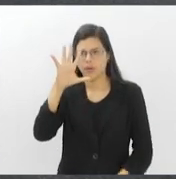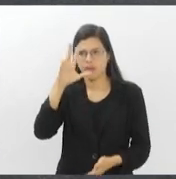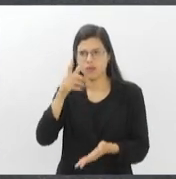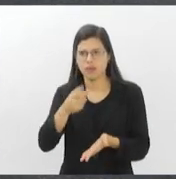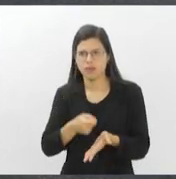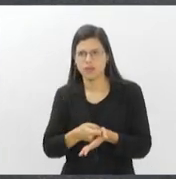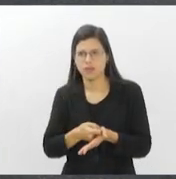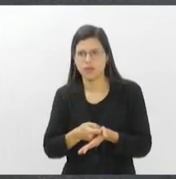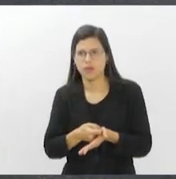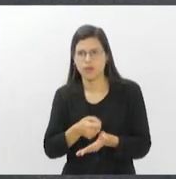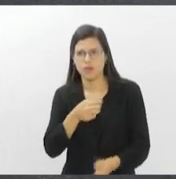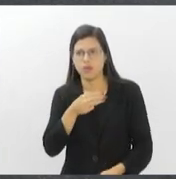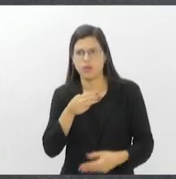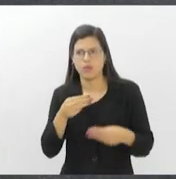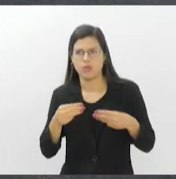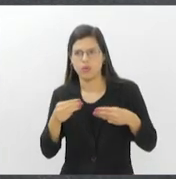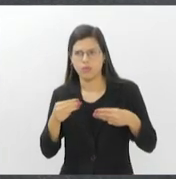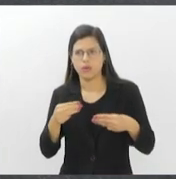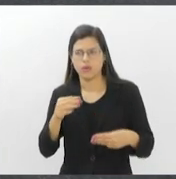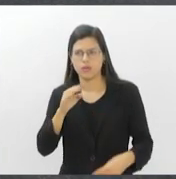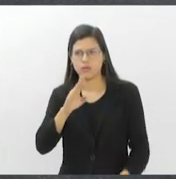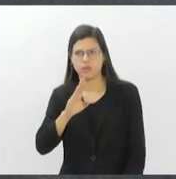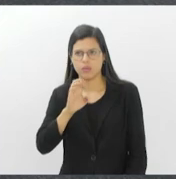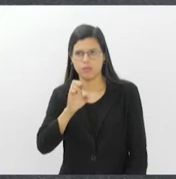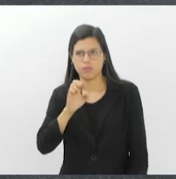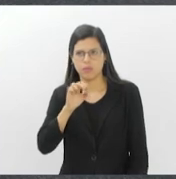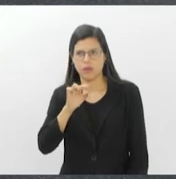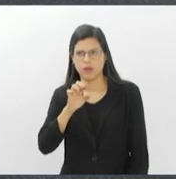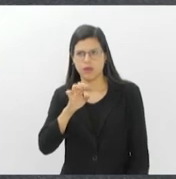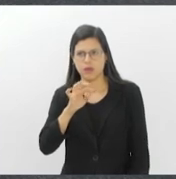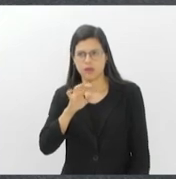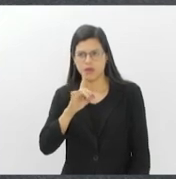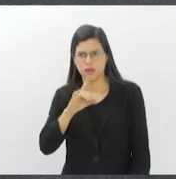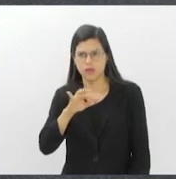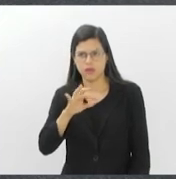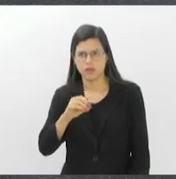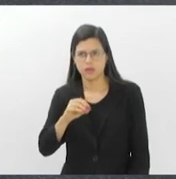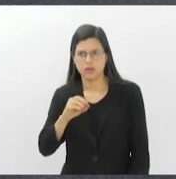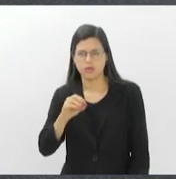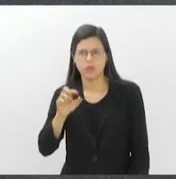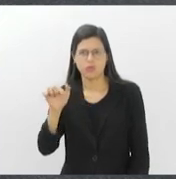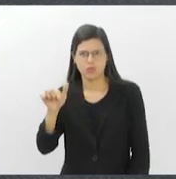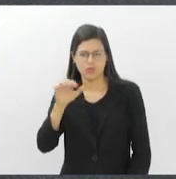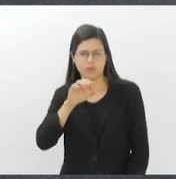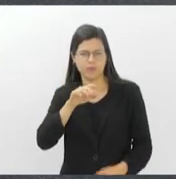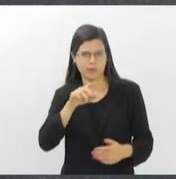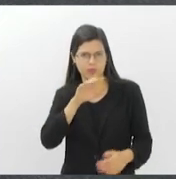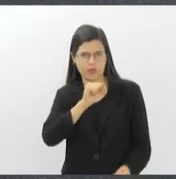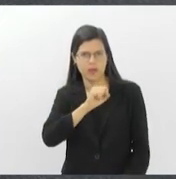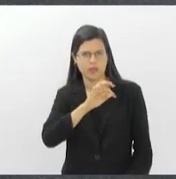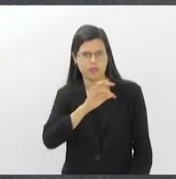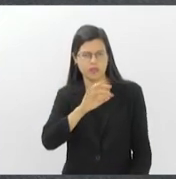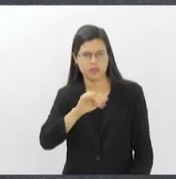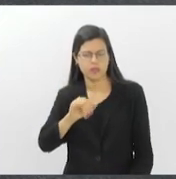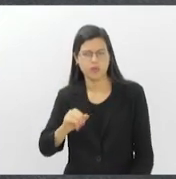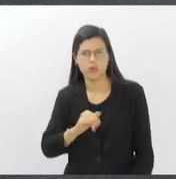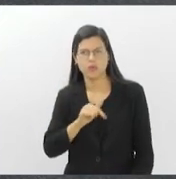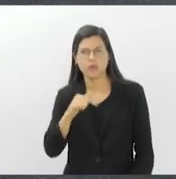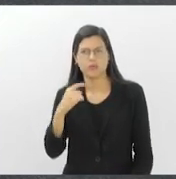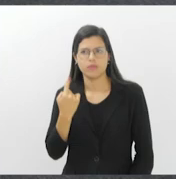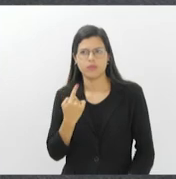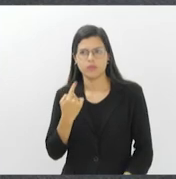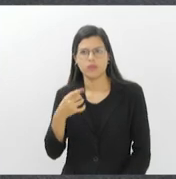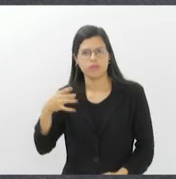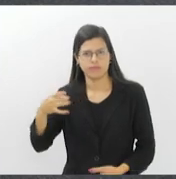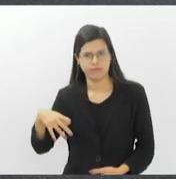ministro Benedito, lá do STJ, que nós comparecemos na última terça-feira